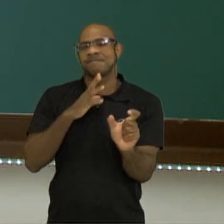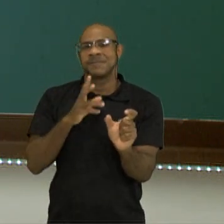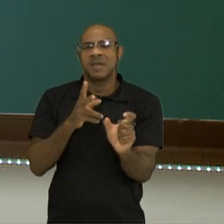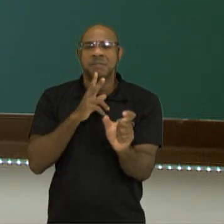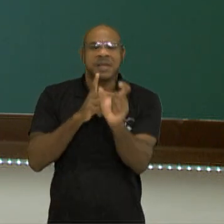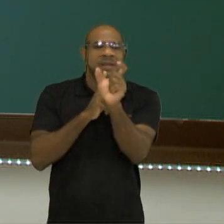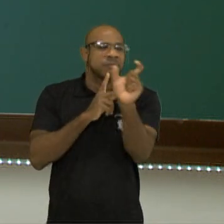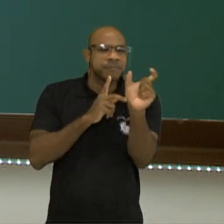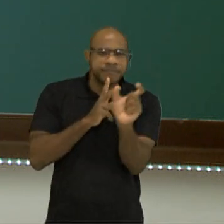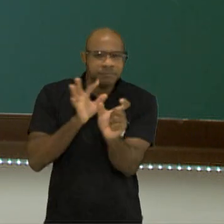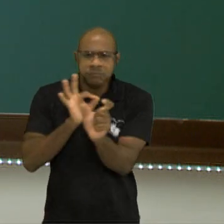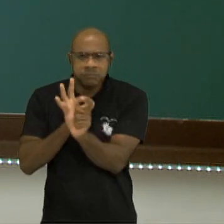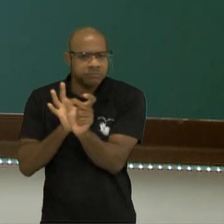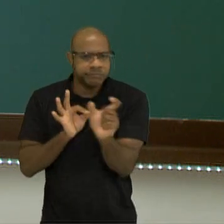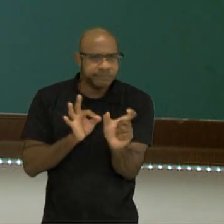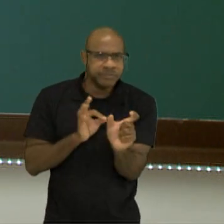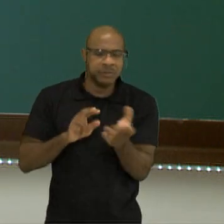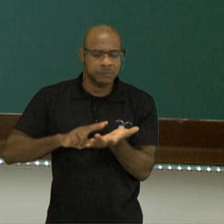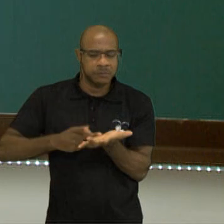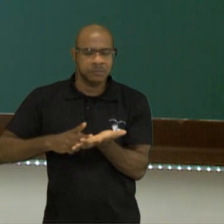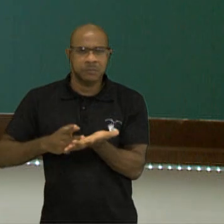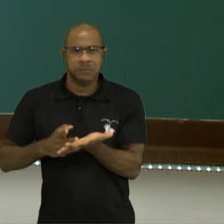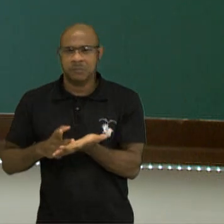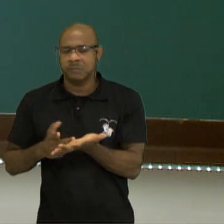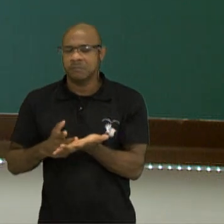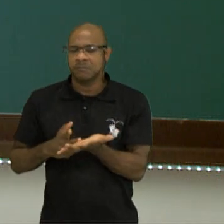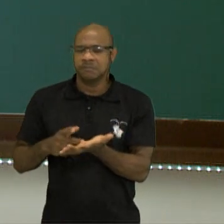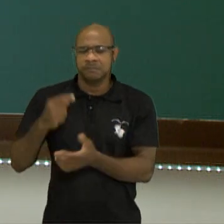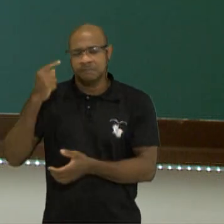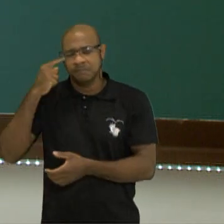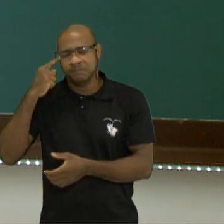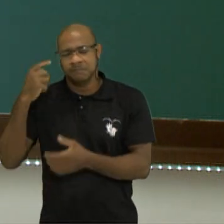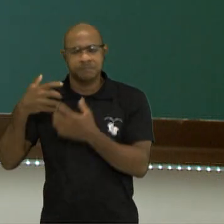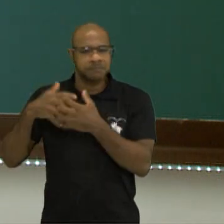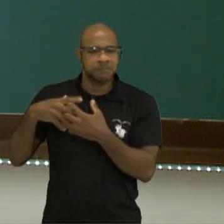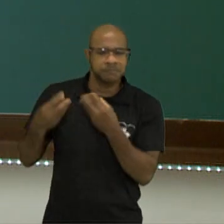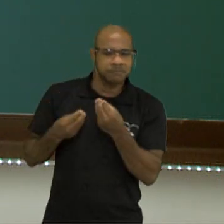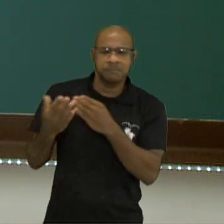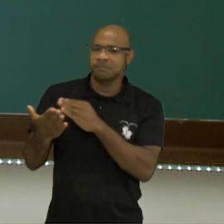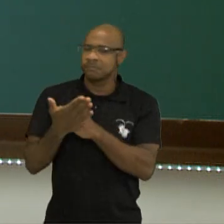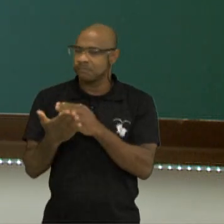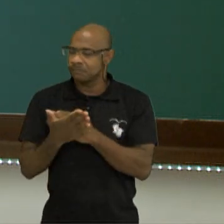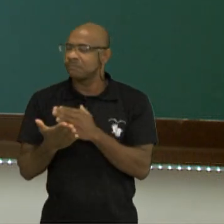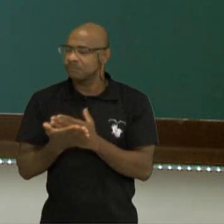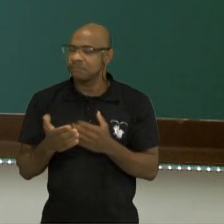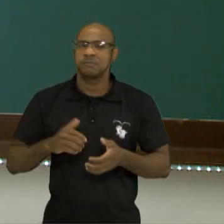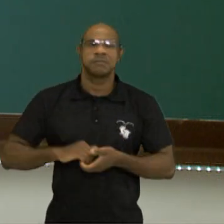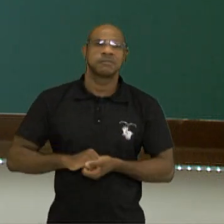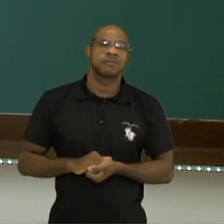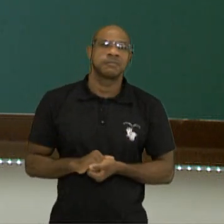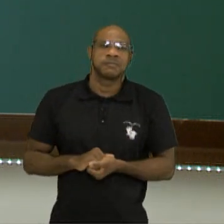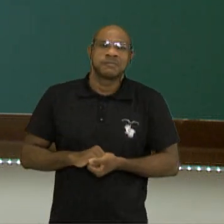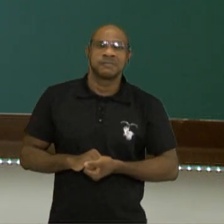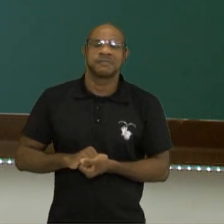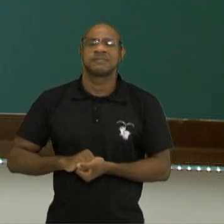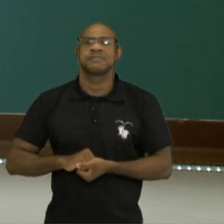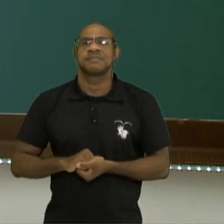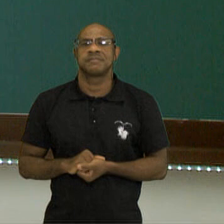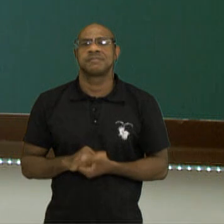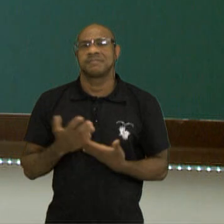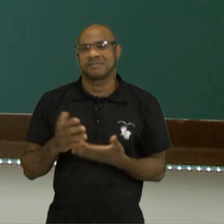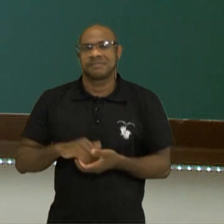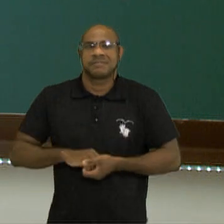desconhecidas. É isso que a gente chama de tradução dedutiva e ela nos ajuda muito na língua inglesa. Dicionário bilíngue é sempre